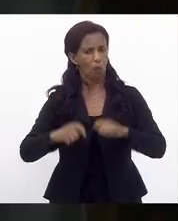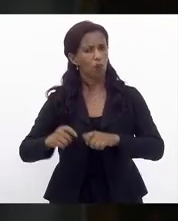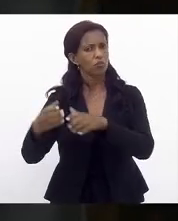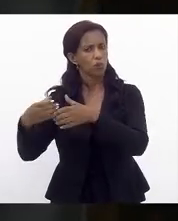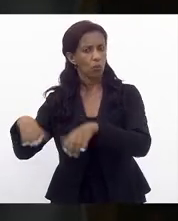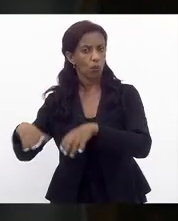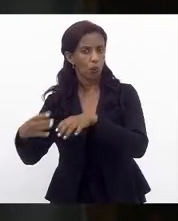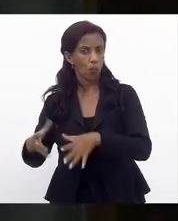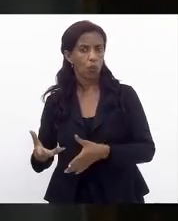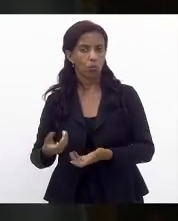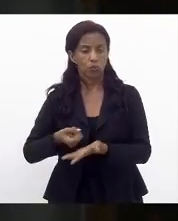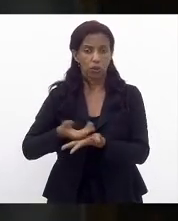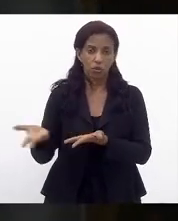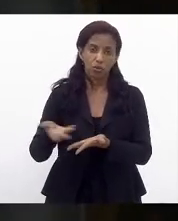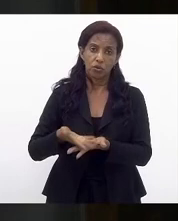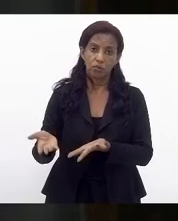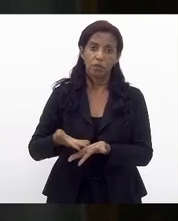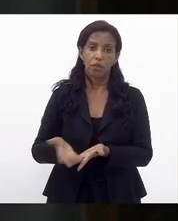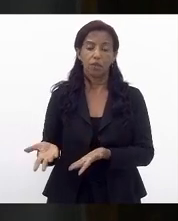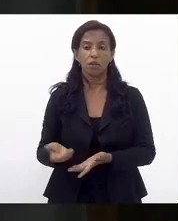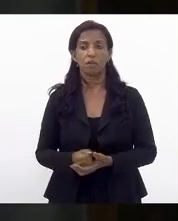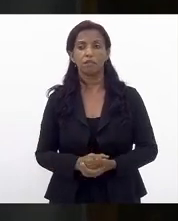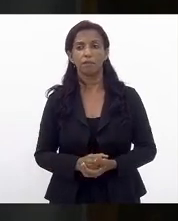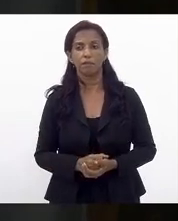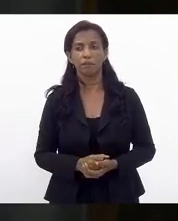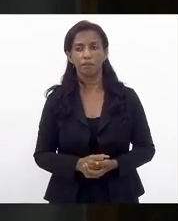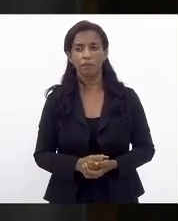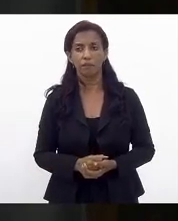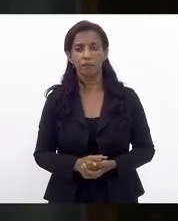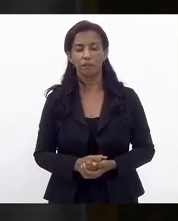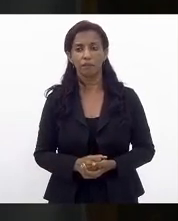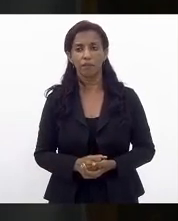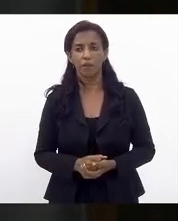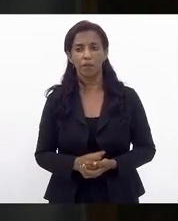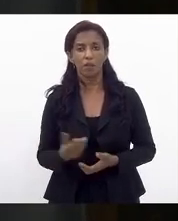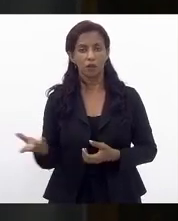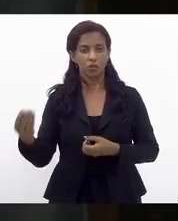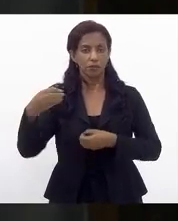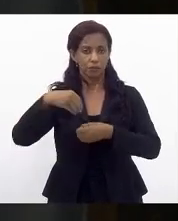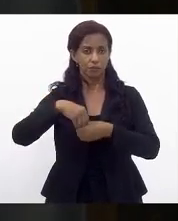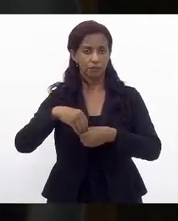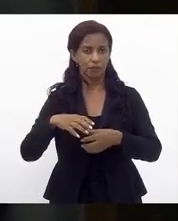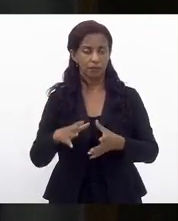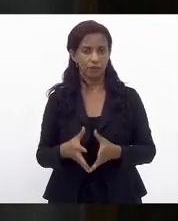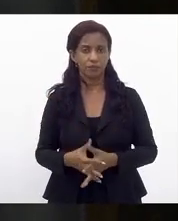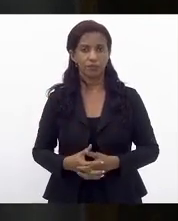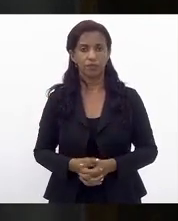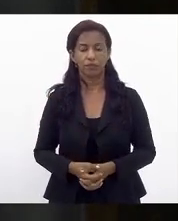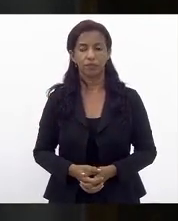o concurso e as despesas estariam o excepcionalizados